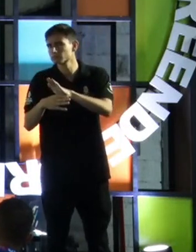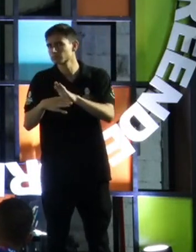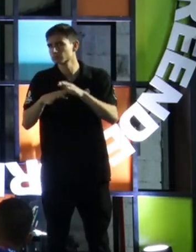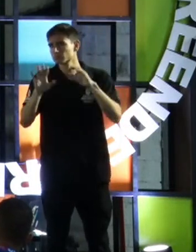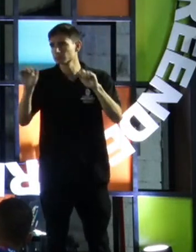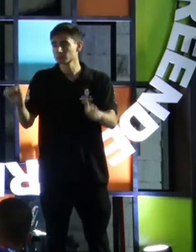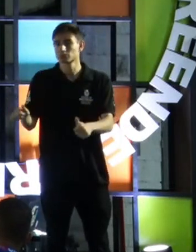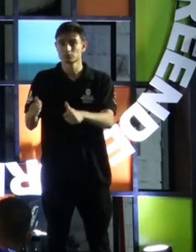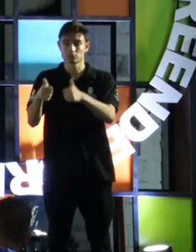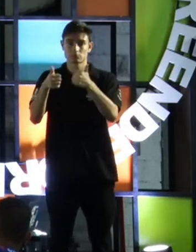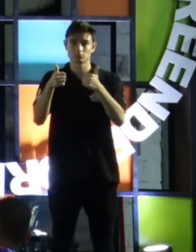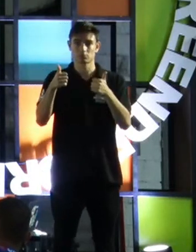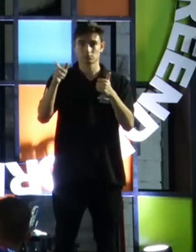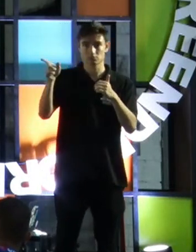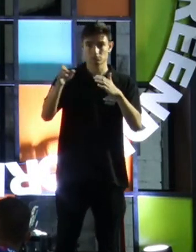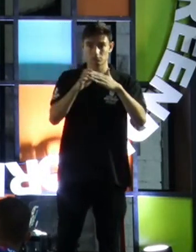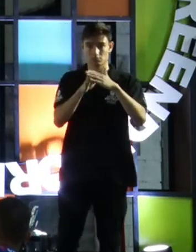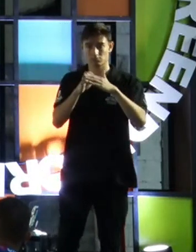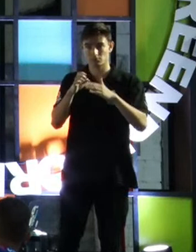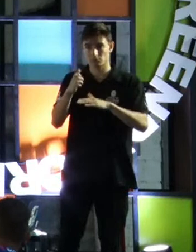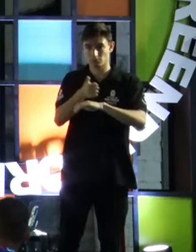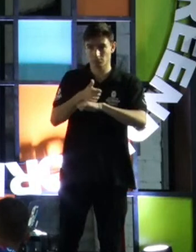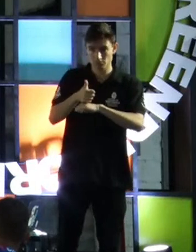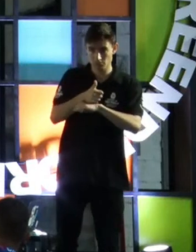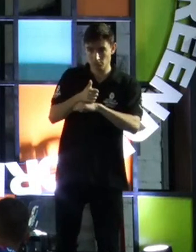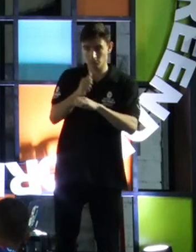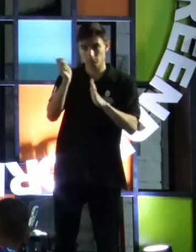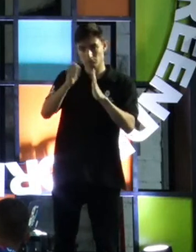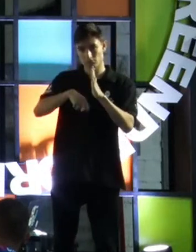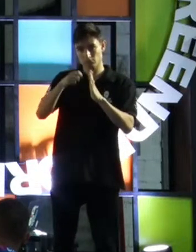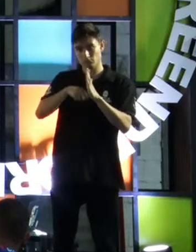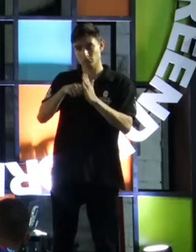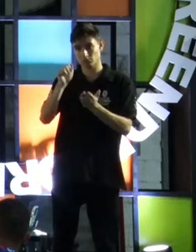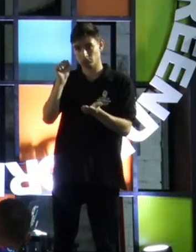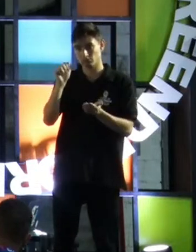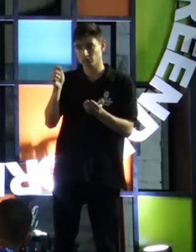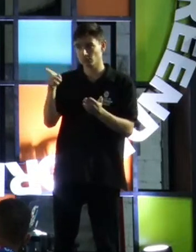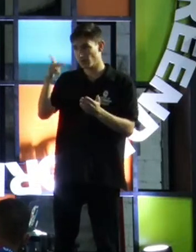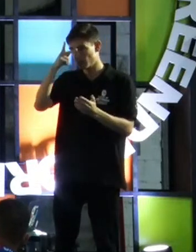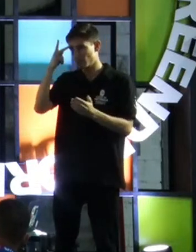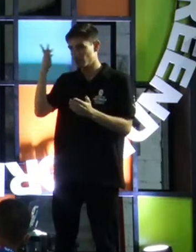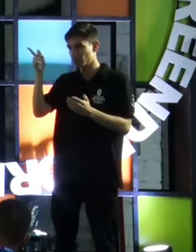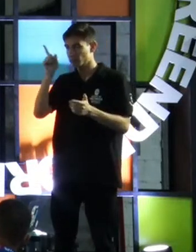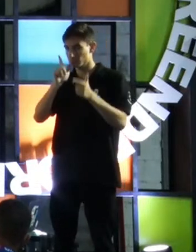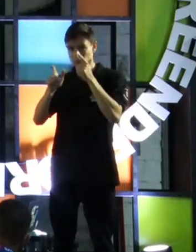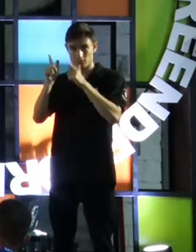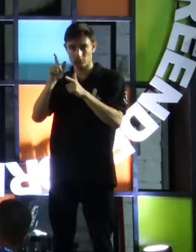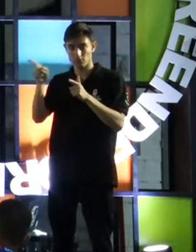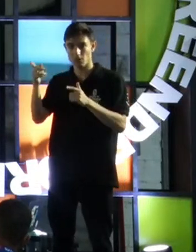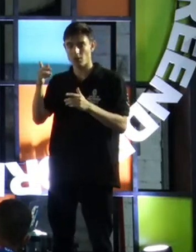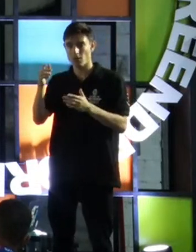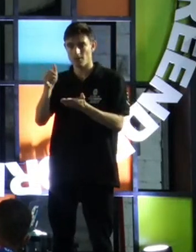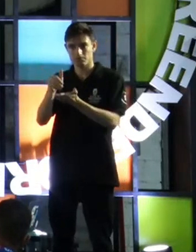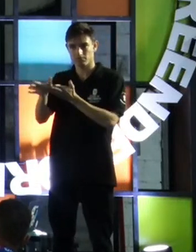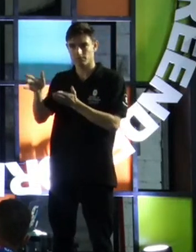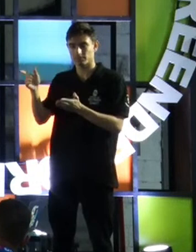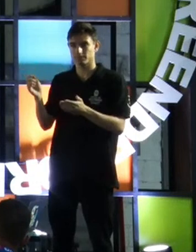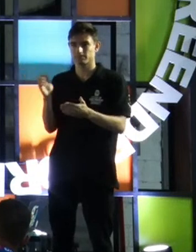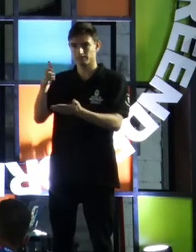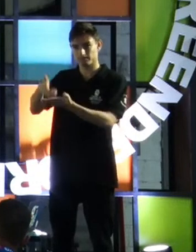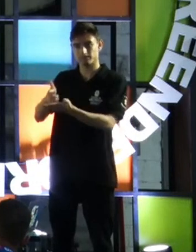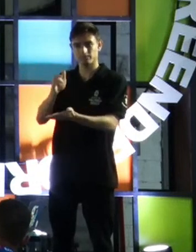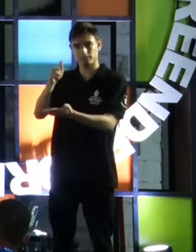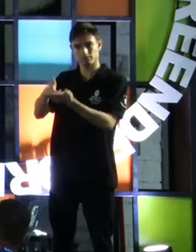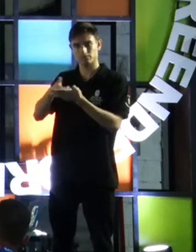melhores empregos? E por que não para ajudar pessoas a pedirem demissão para investir no seu negócio? A gente roda